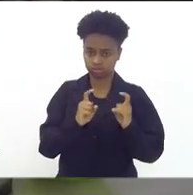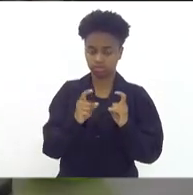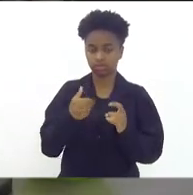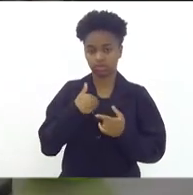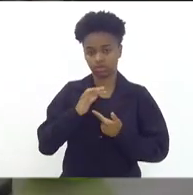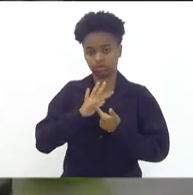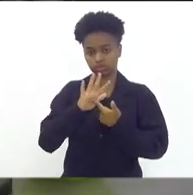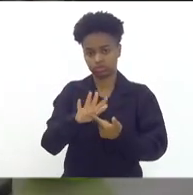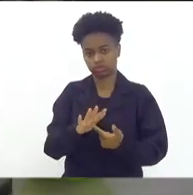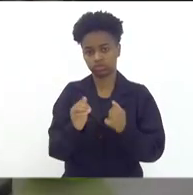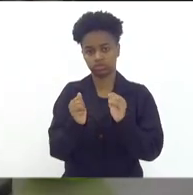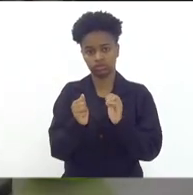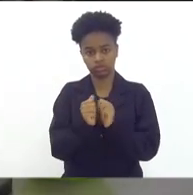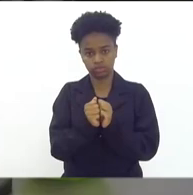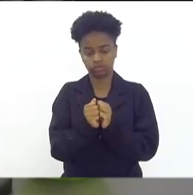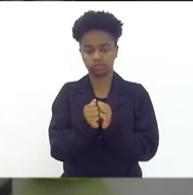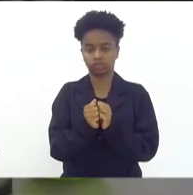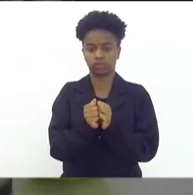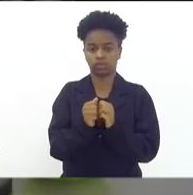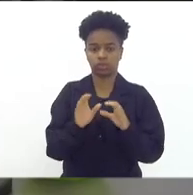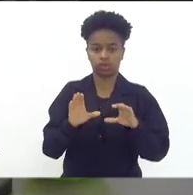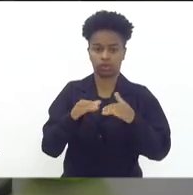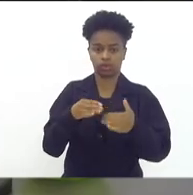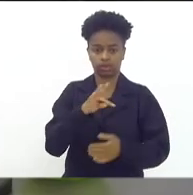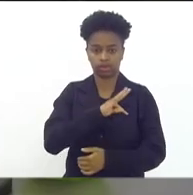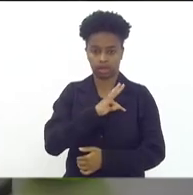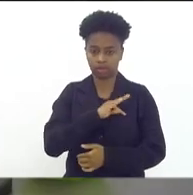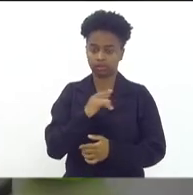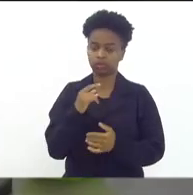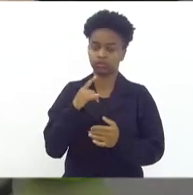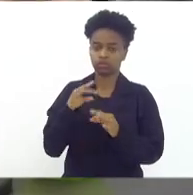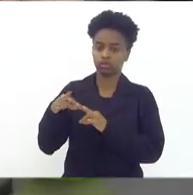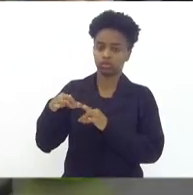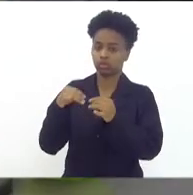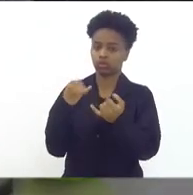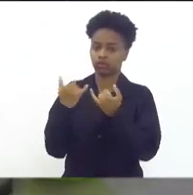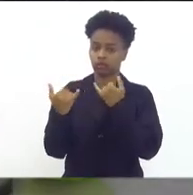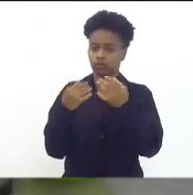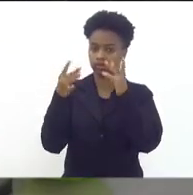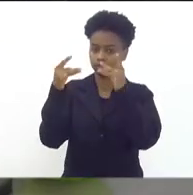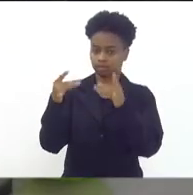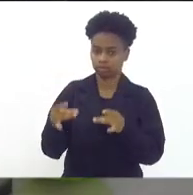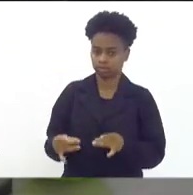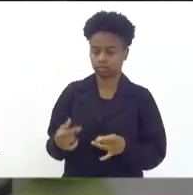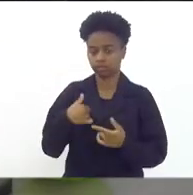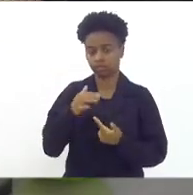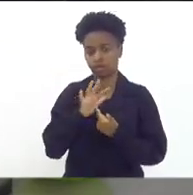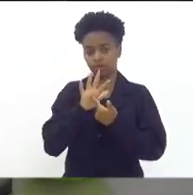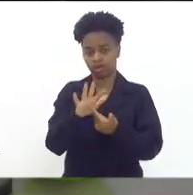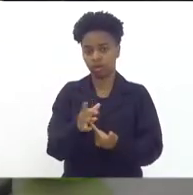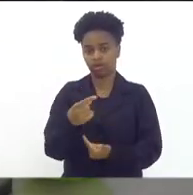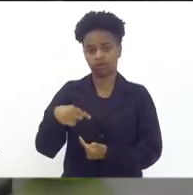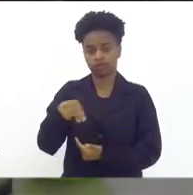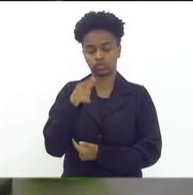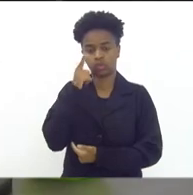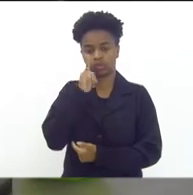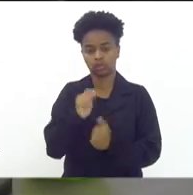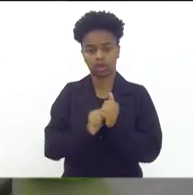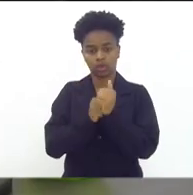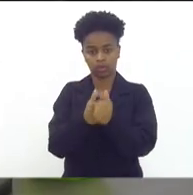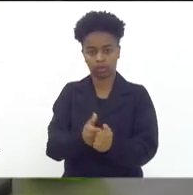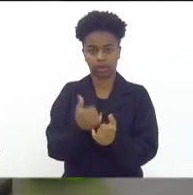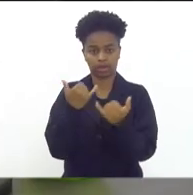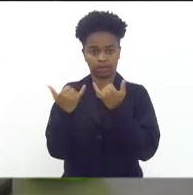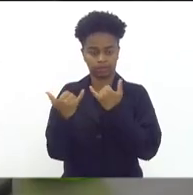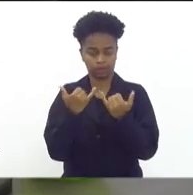trazer junto a câmara técnica todas essas informações técnicas para que vossa excelência tenha esses esses dados